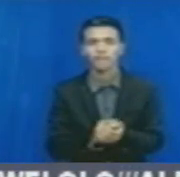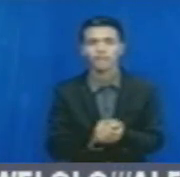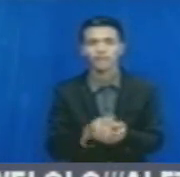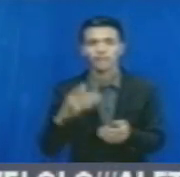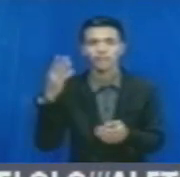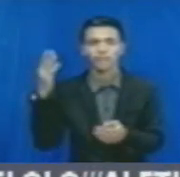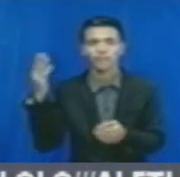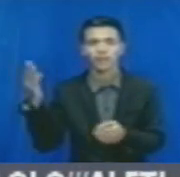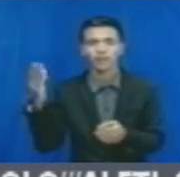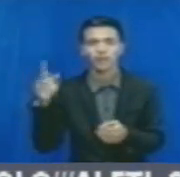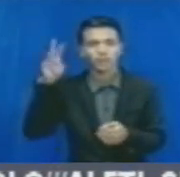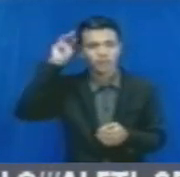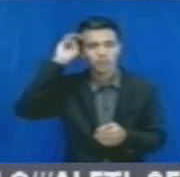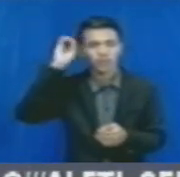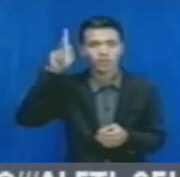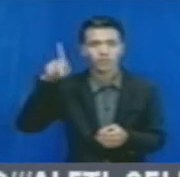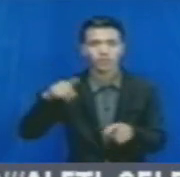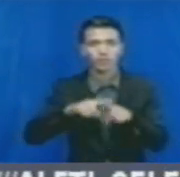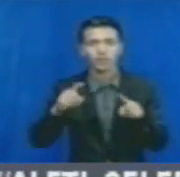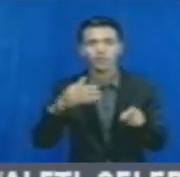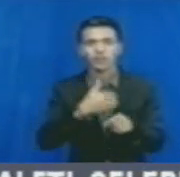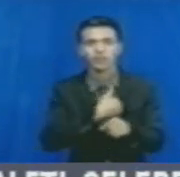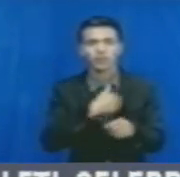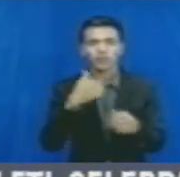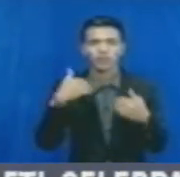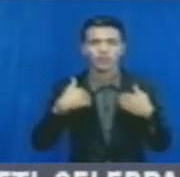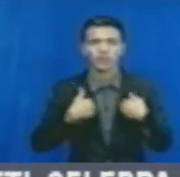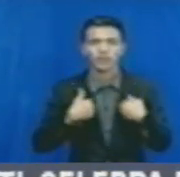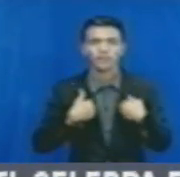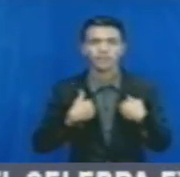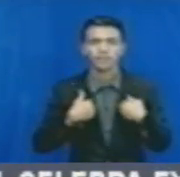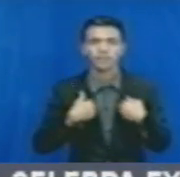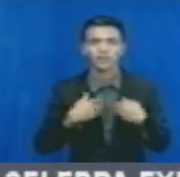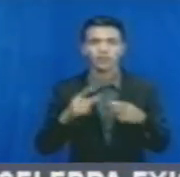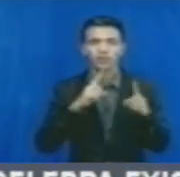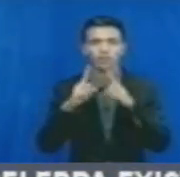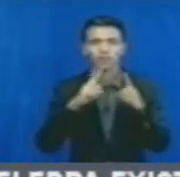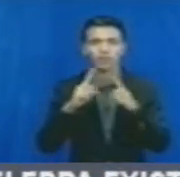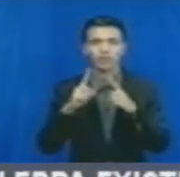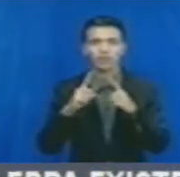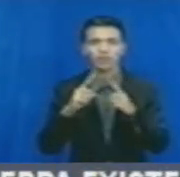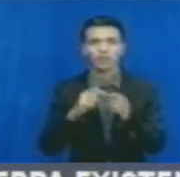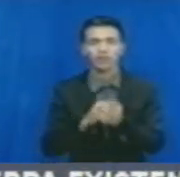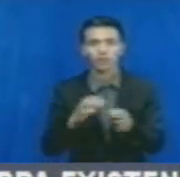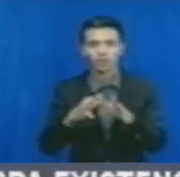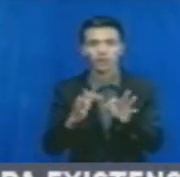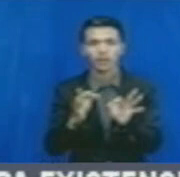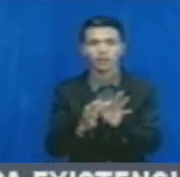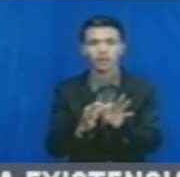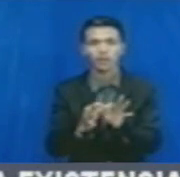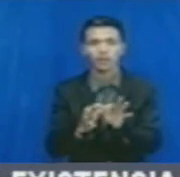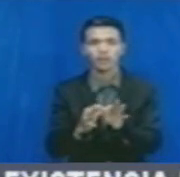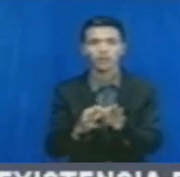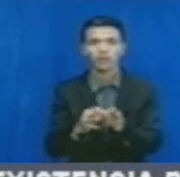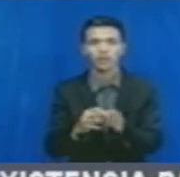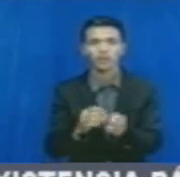iya obras publiku mai be sidau iya atene mentu bami kata kata bel normaliza i fo finalizer